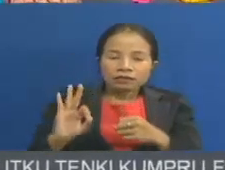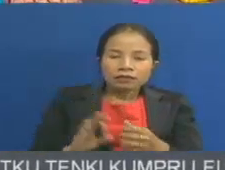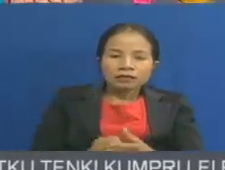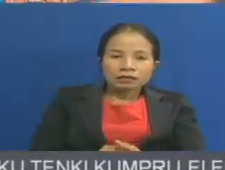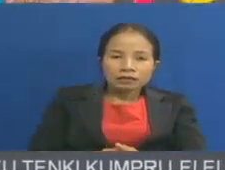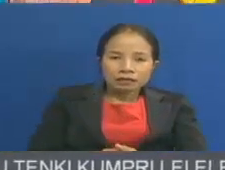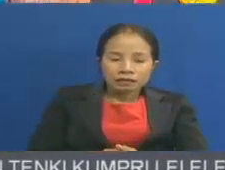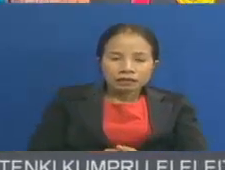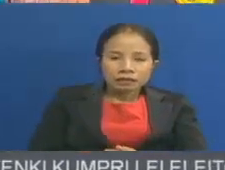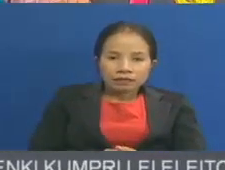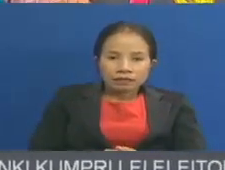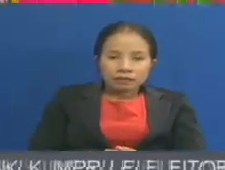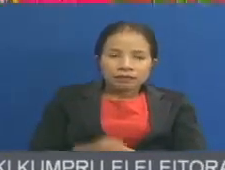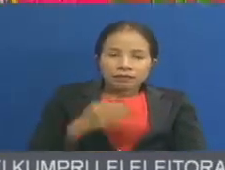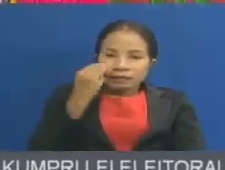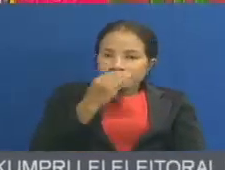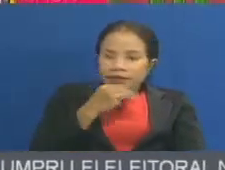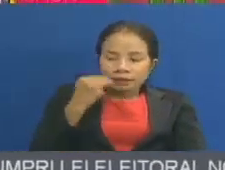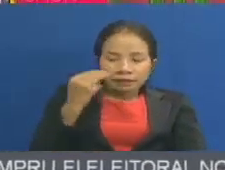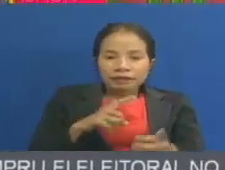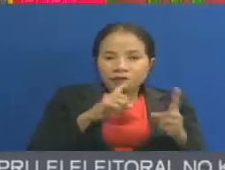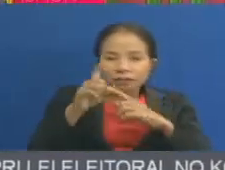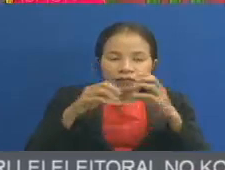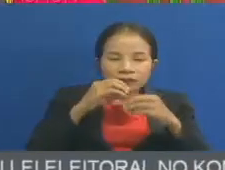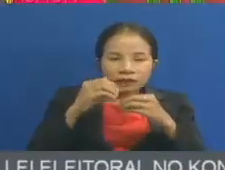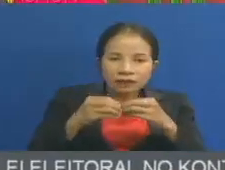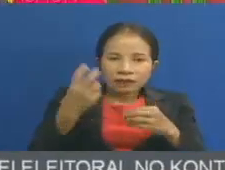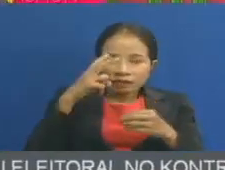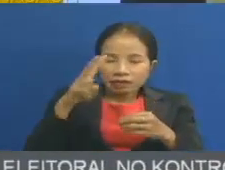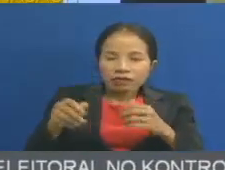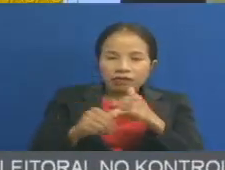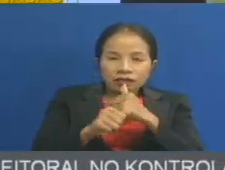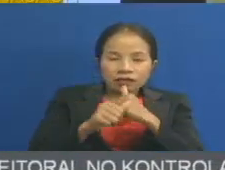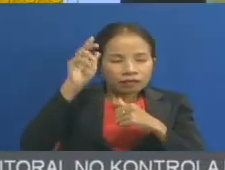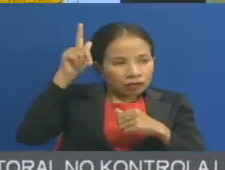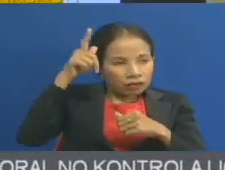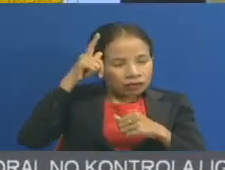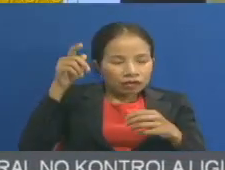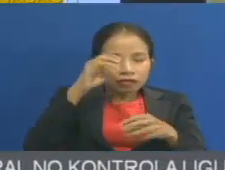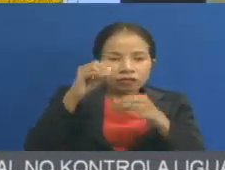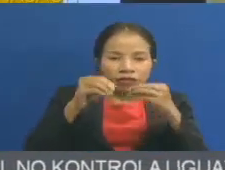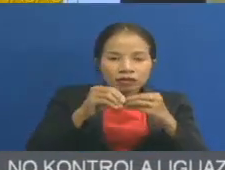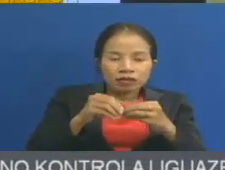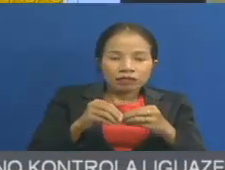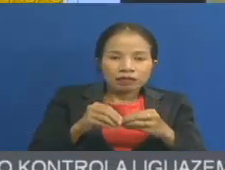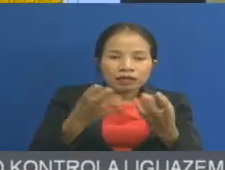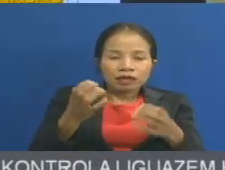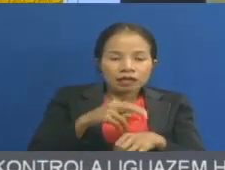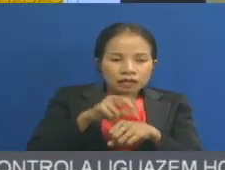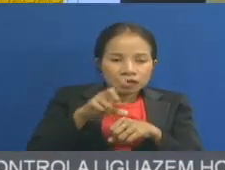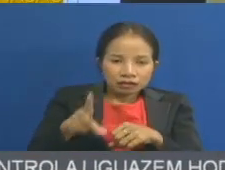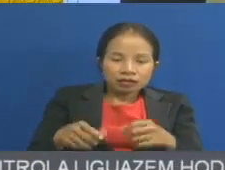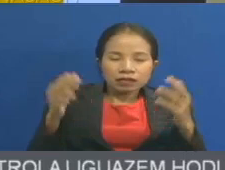Timor-Leste Independente, Maria Alcatiri, hodi kulia kon ba visão no ação política, ba assunto ho interesse nacional. E